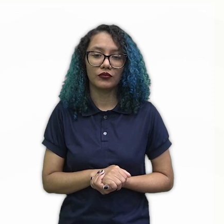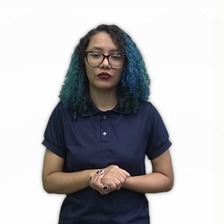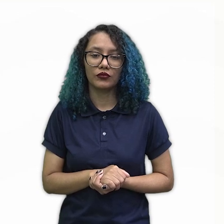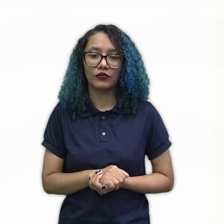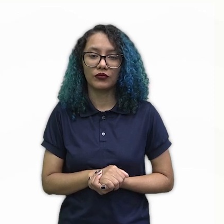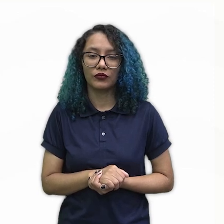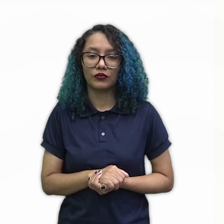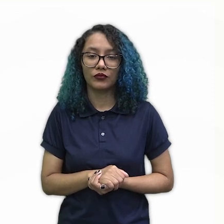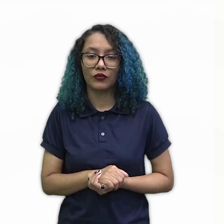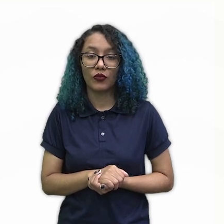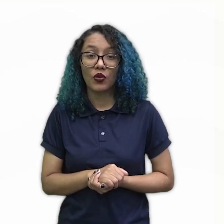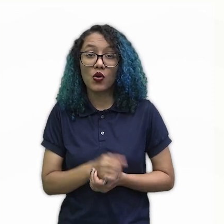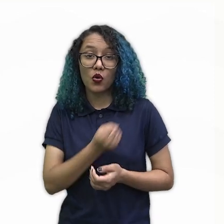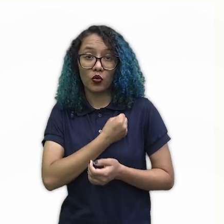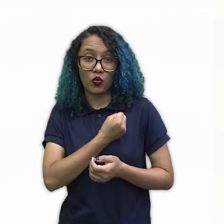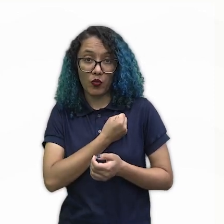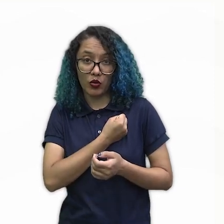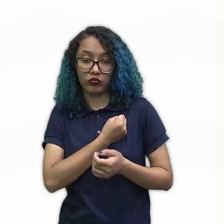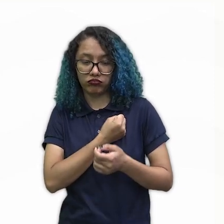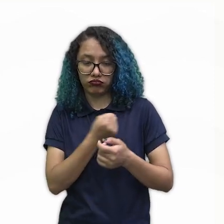sendo divididos,